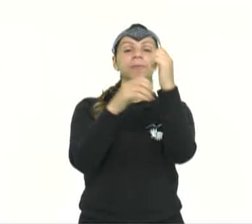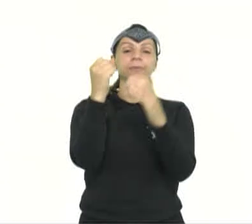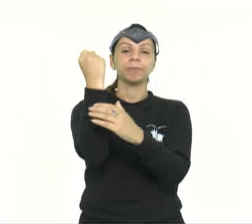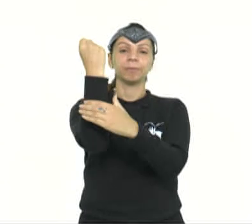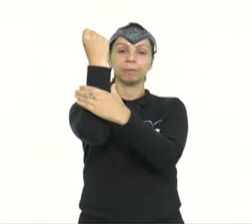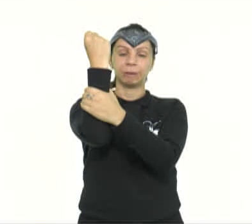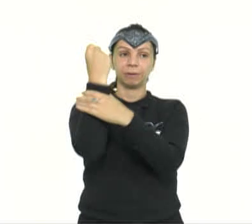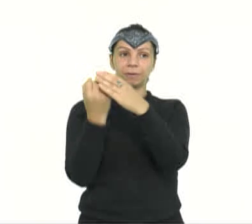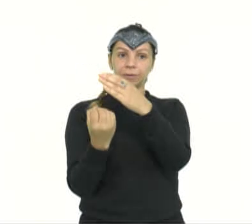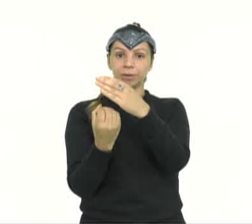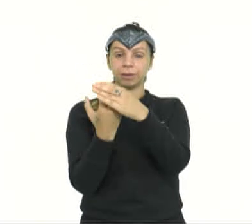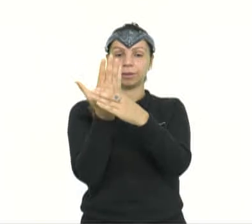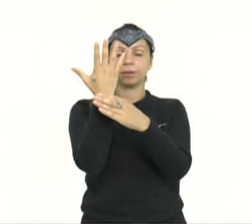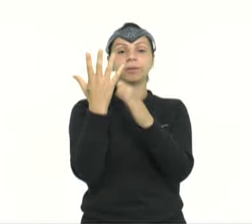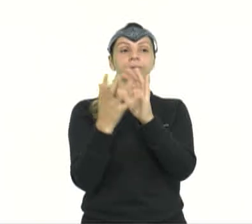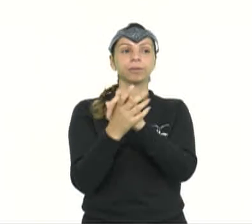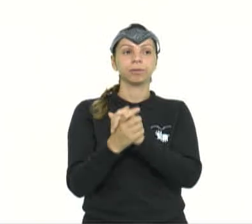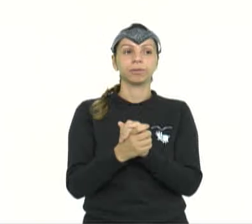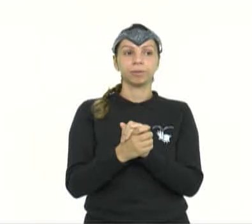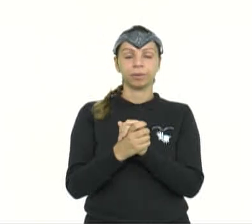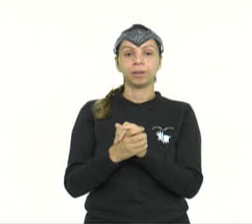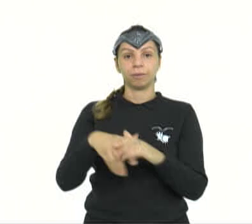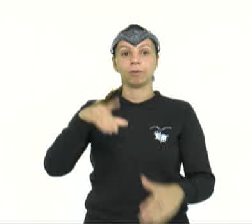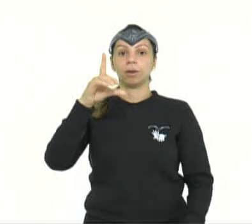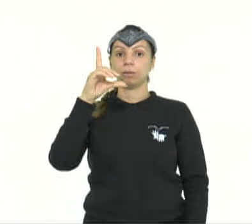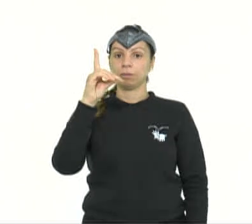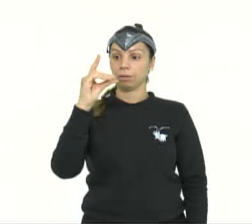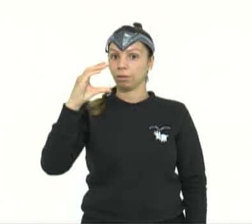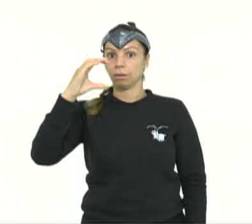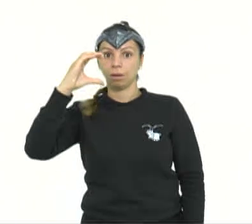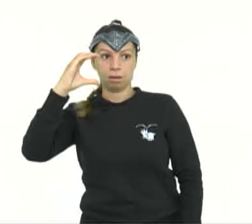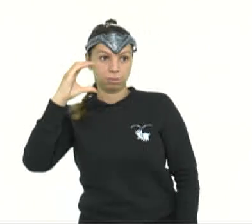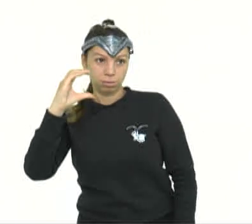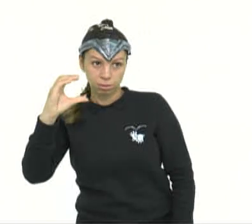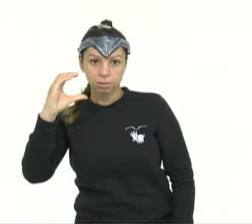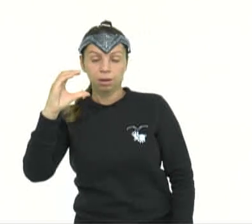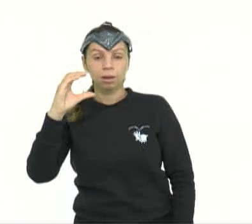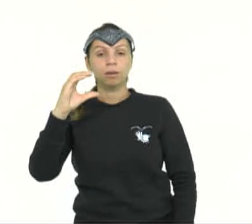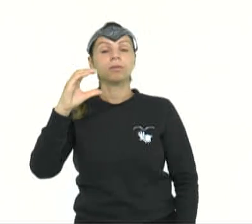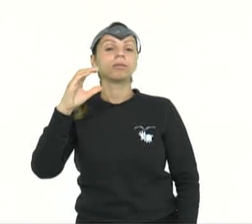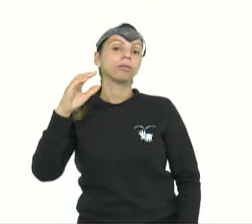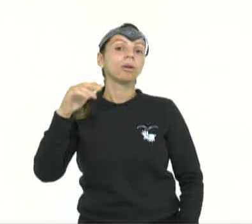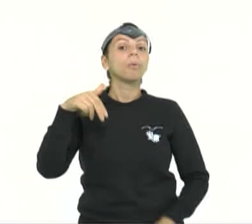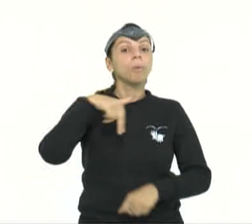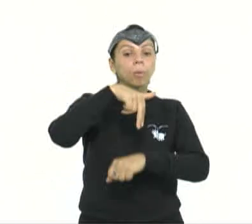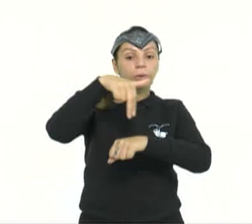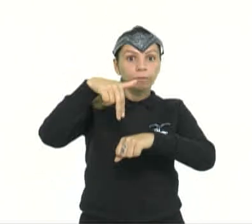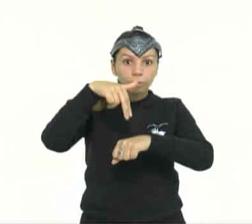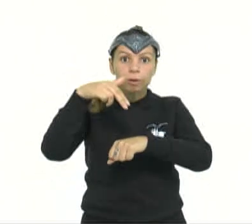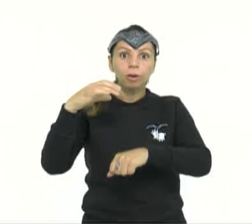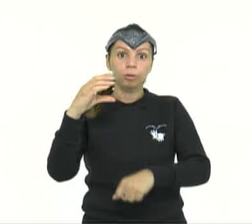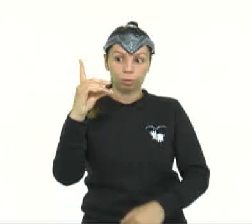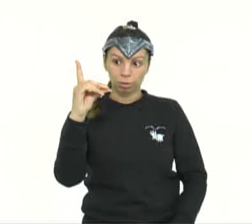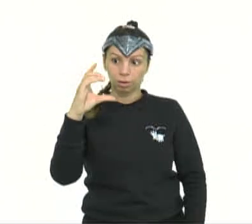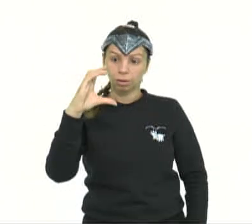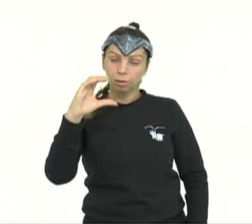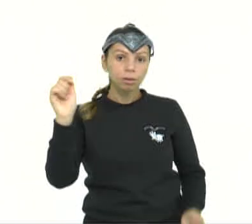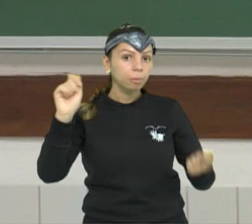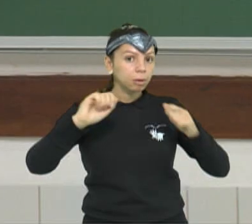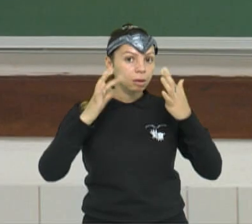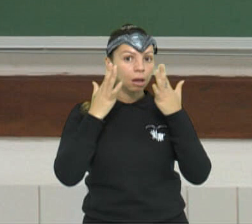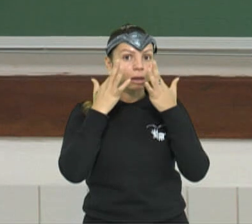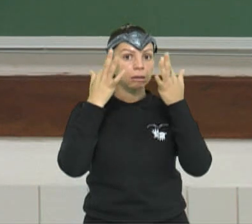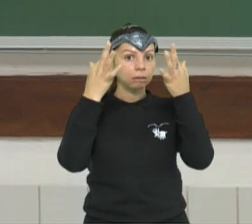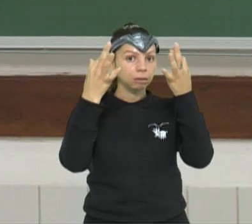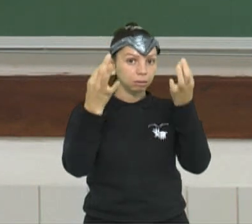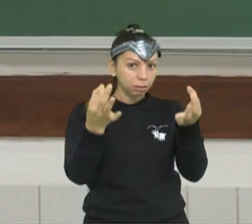foi criada pelo universo da DC. E é importante vocês prestarem bastante atenção na aula de